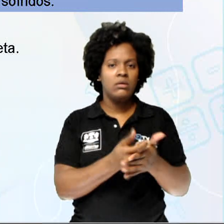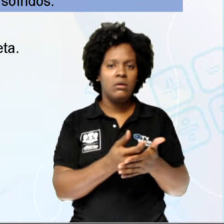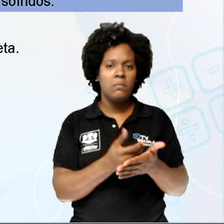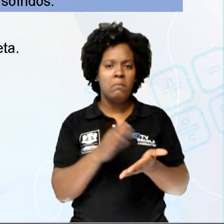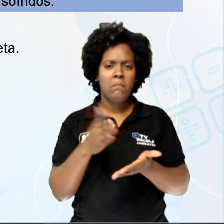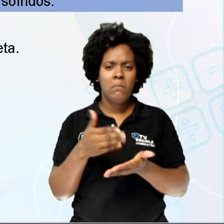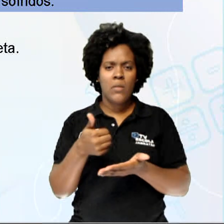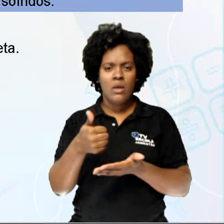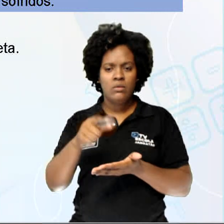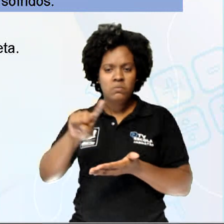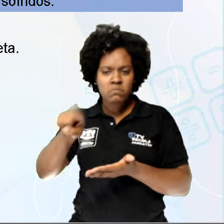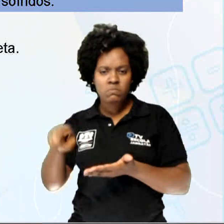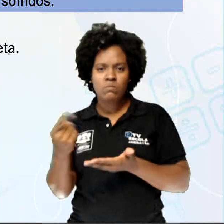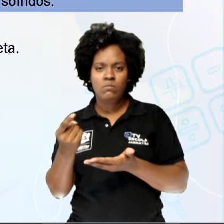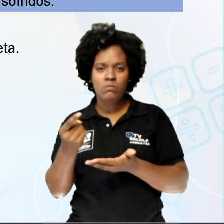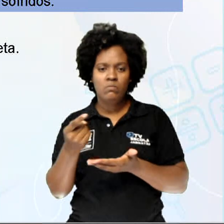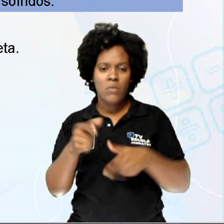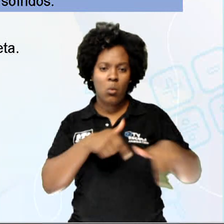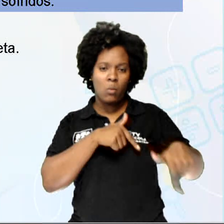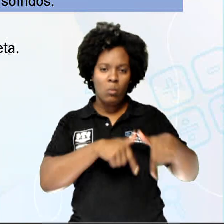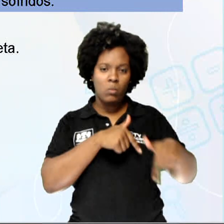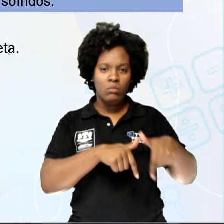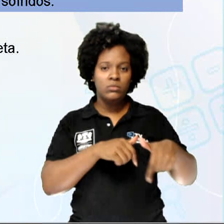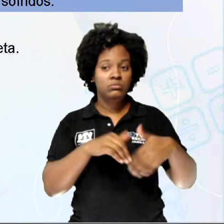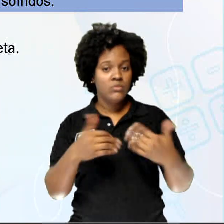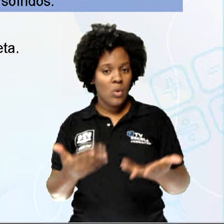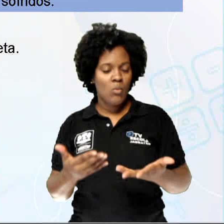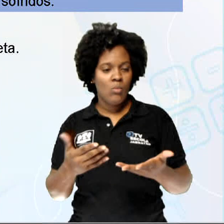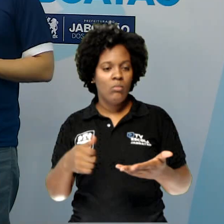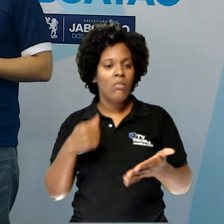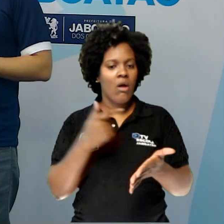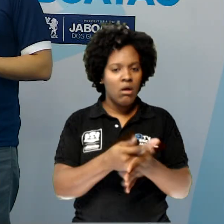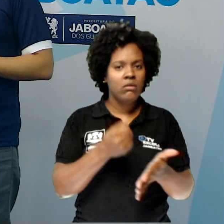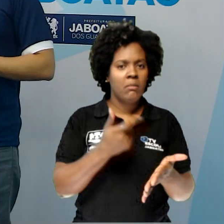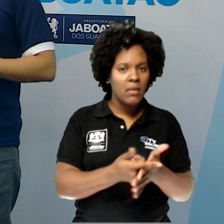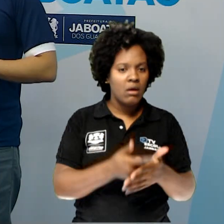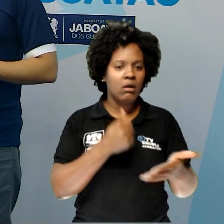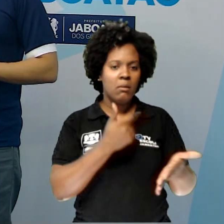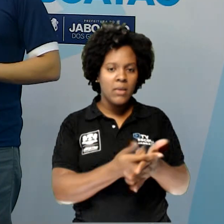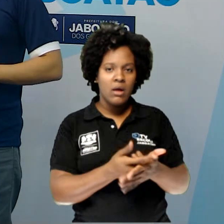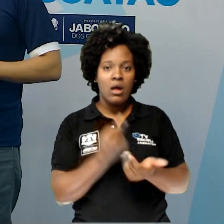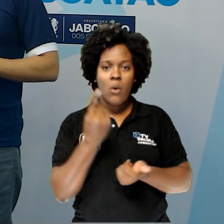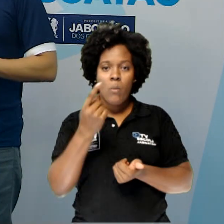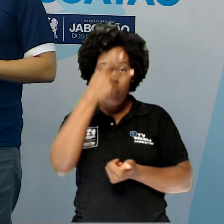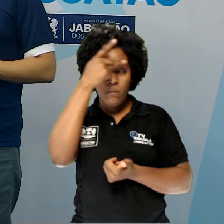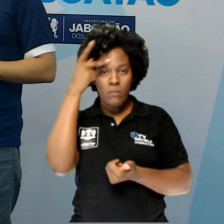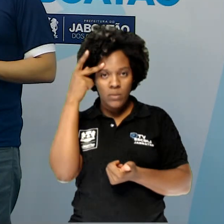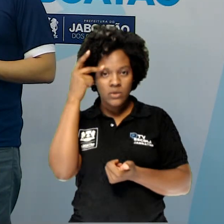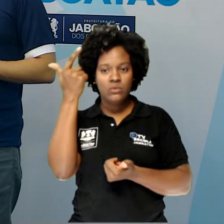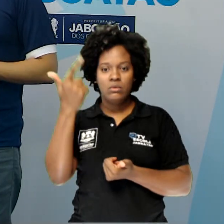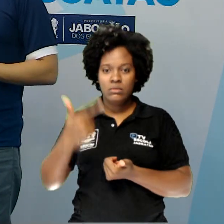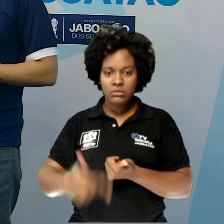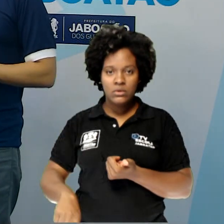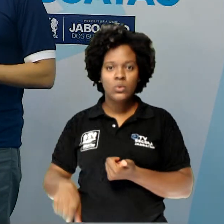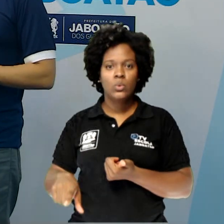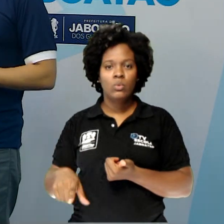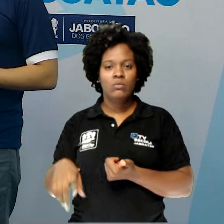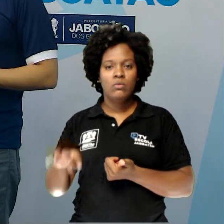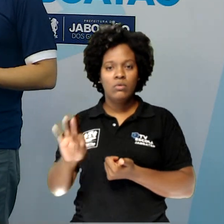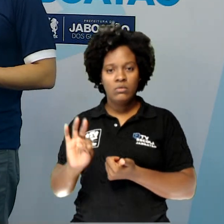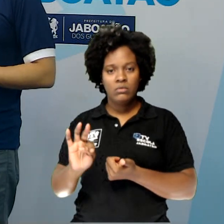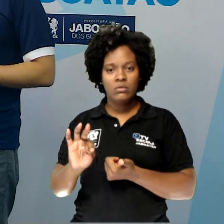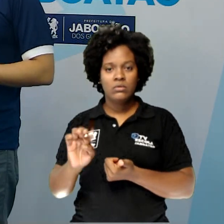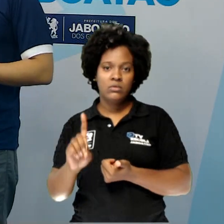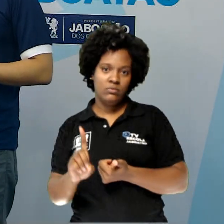1.000 trabalhadores. Quem indeniza, indeniza alguém. Mais uma vez, transitivo direto. Letra